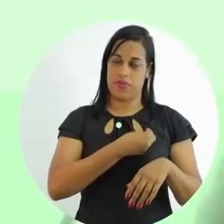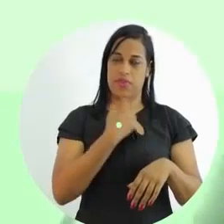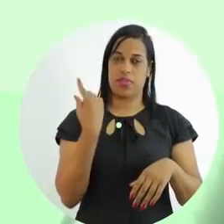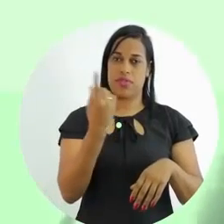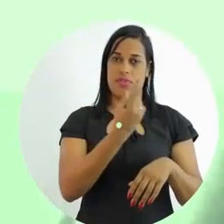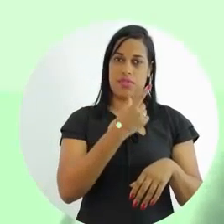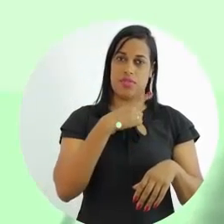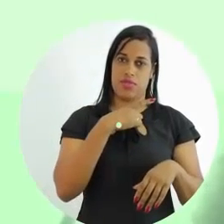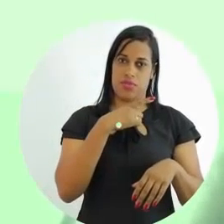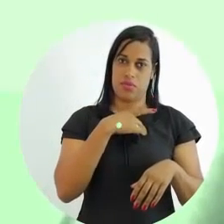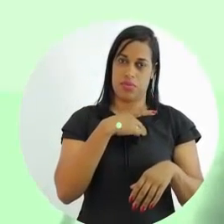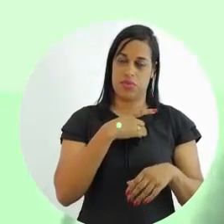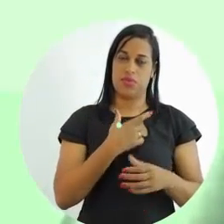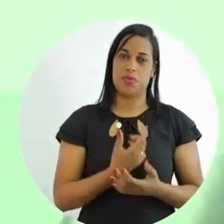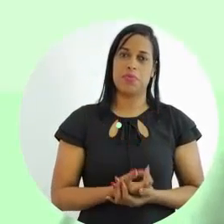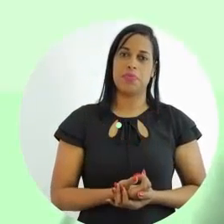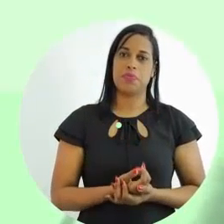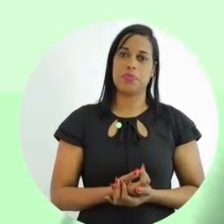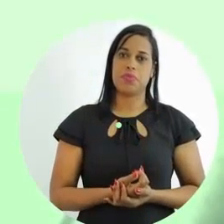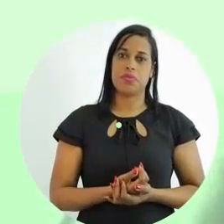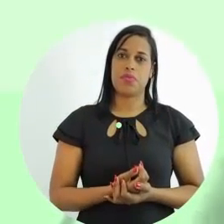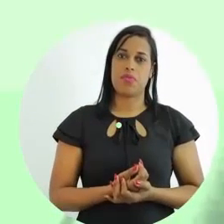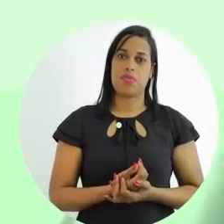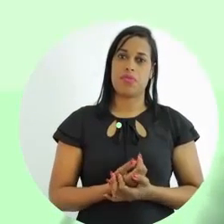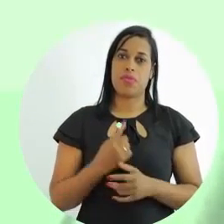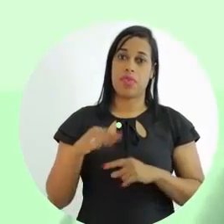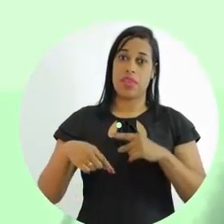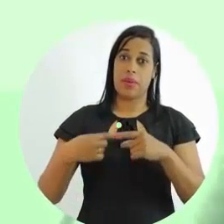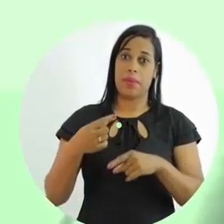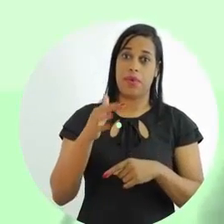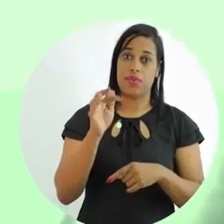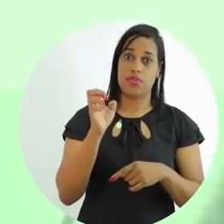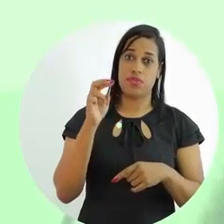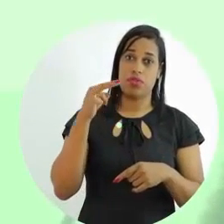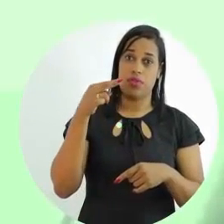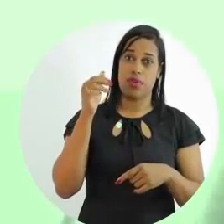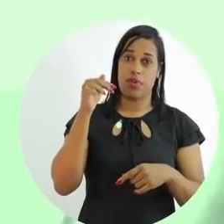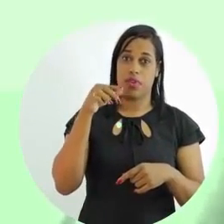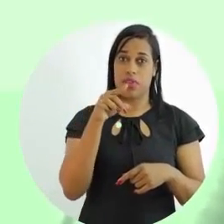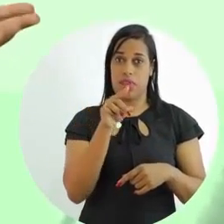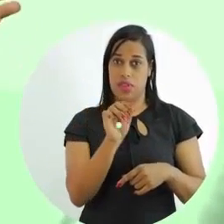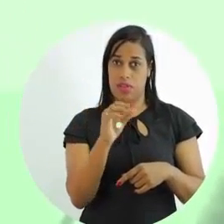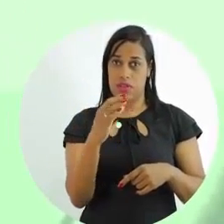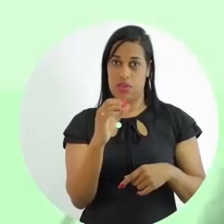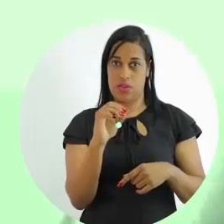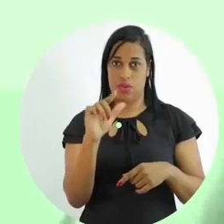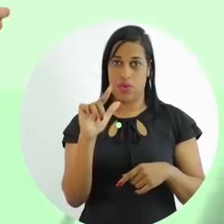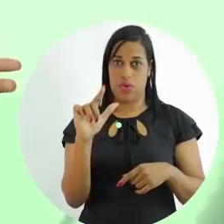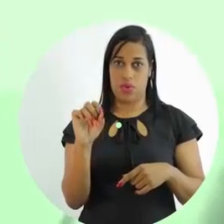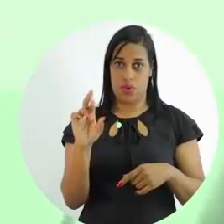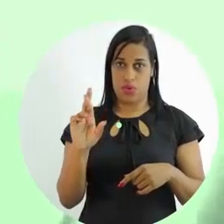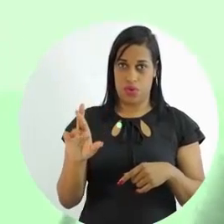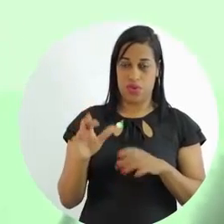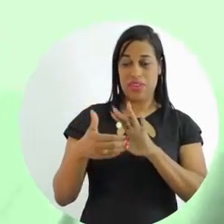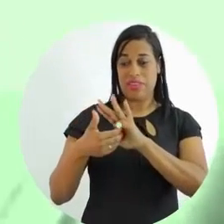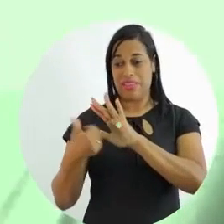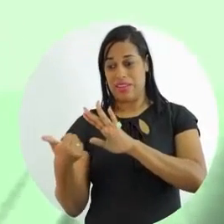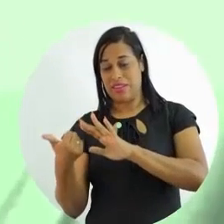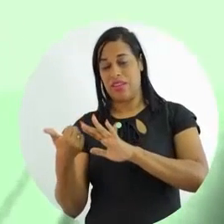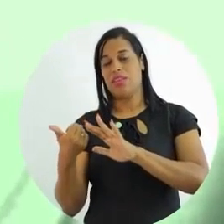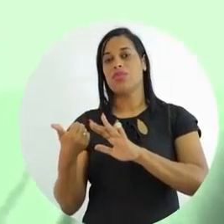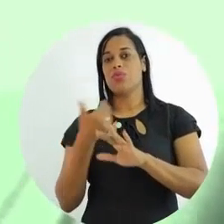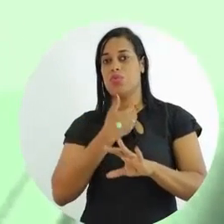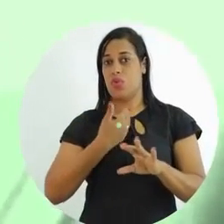que nós temos. Depois de Fernando Collor, ele, tendo sido retirado do poder